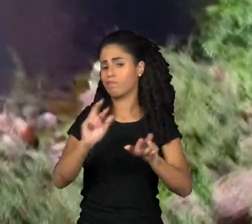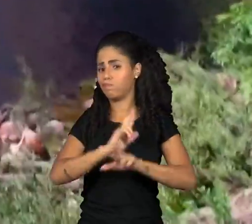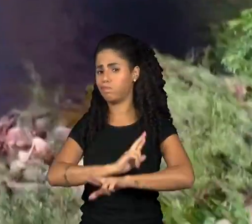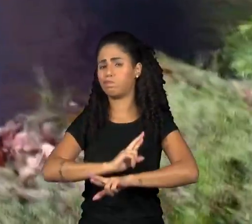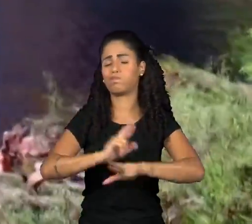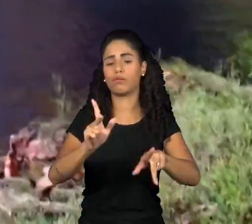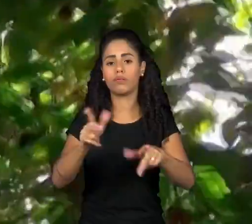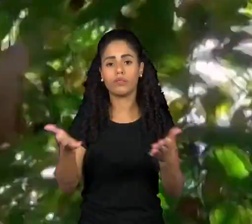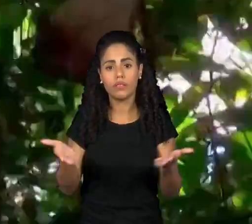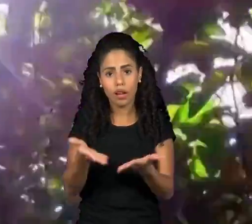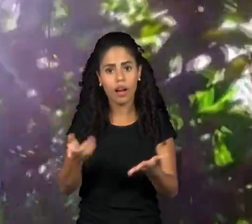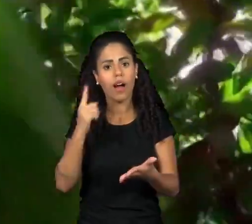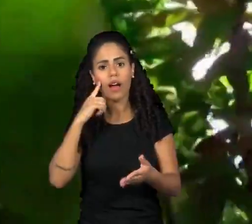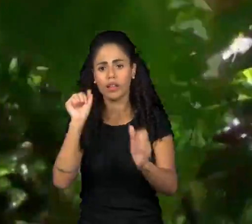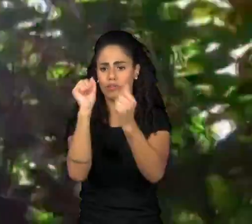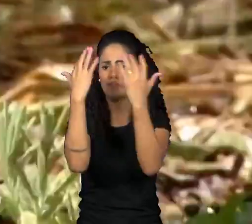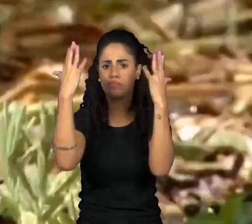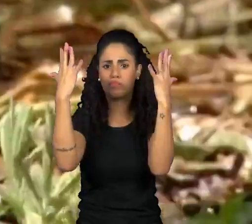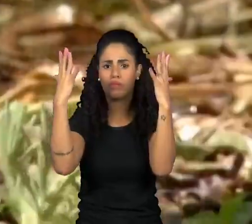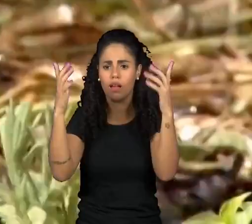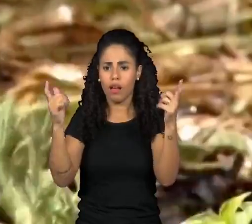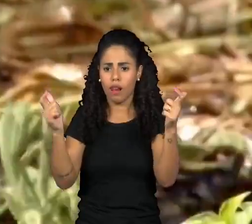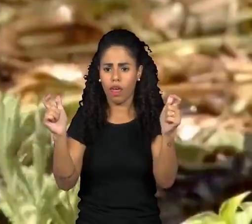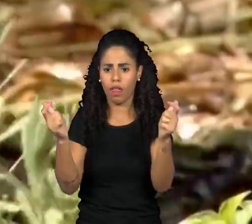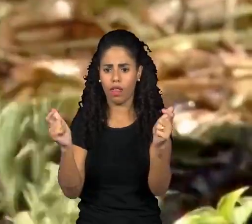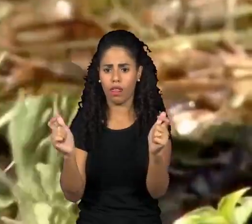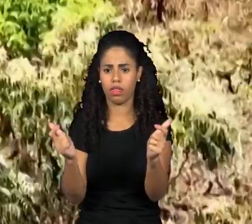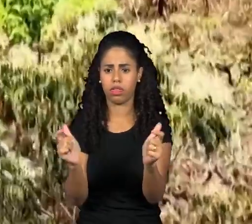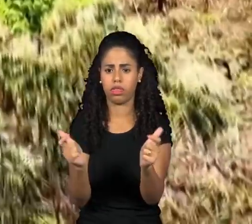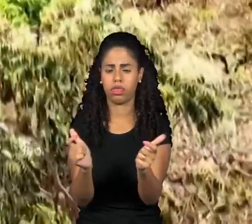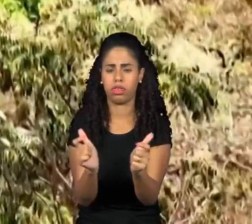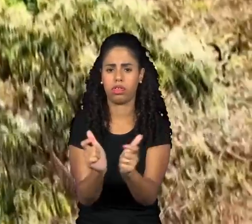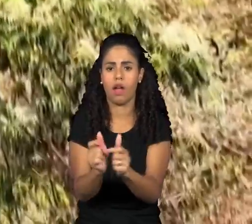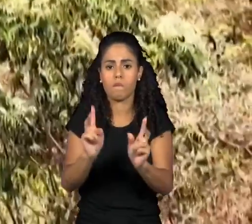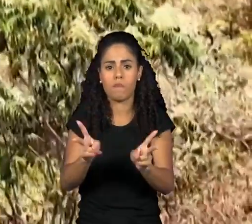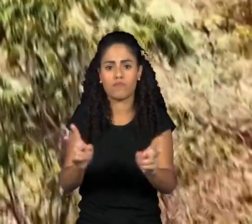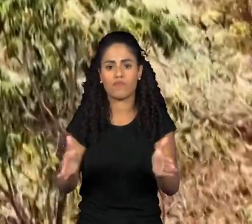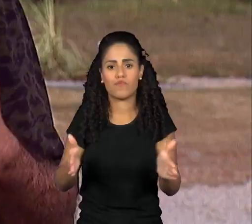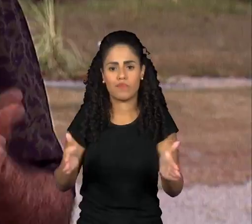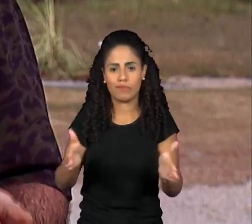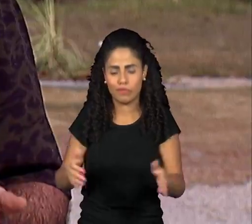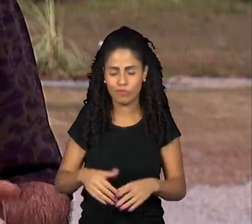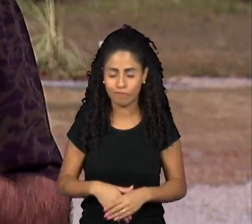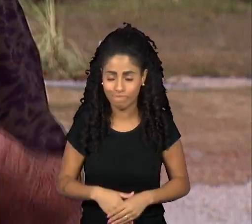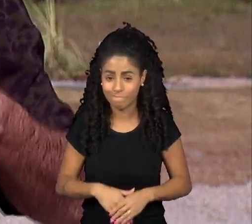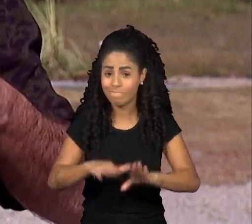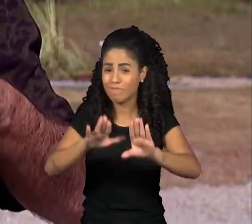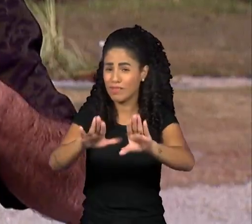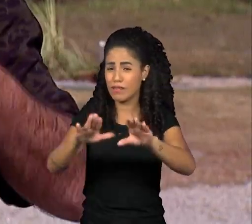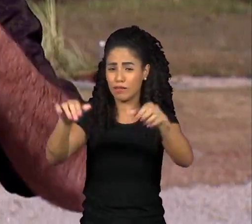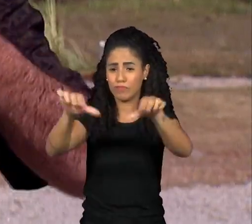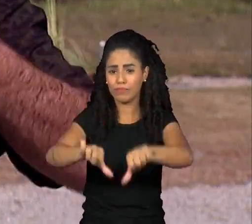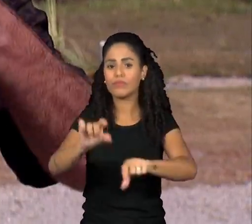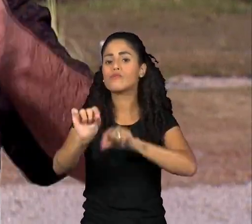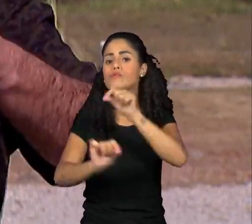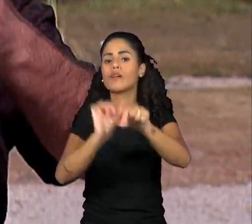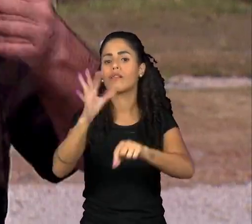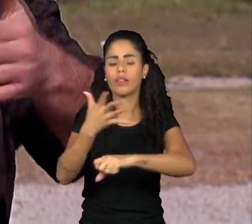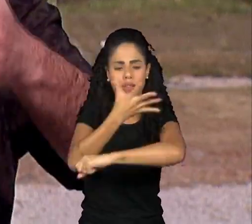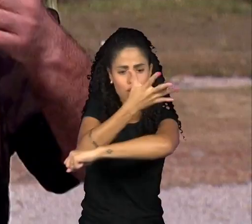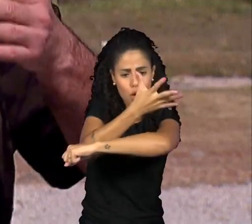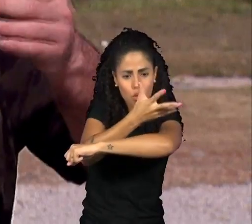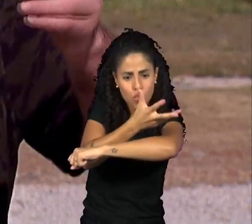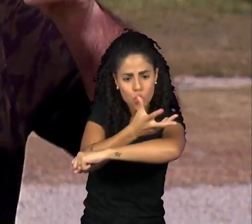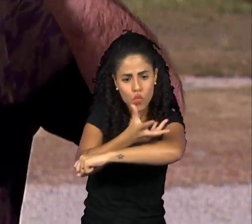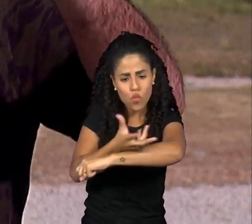o recuo do desflorestamento da Amazônia no mesmo período. O pior disso é que o Cerrado vai sendo